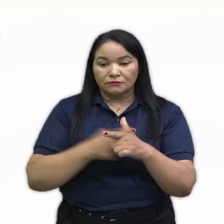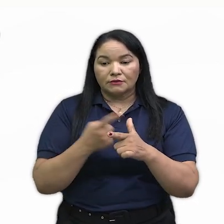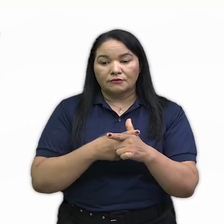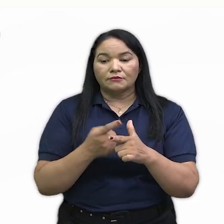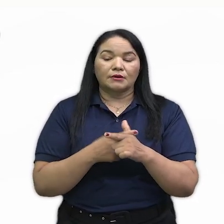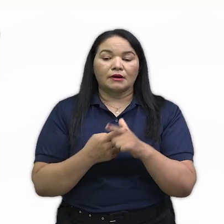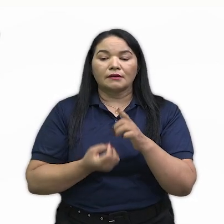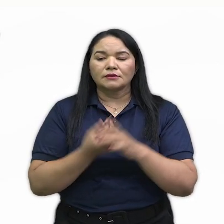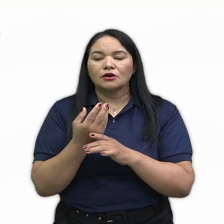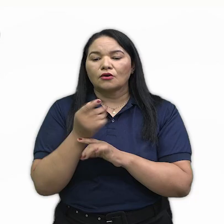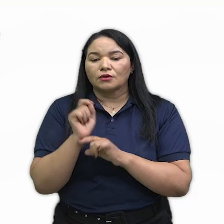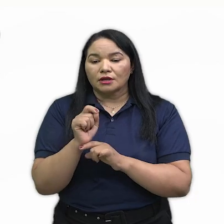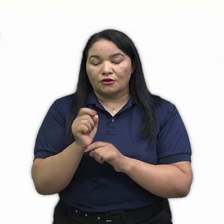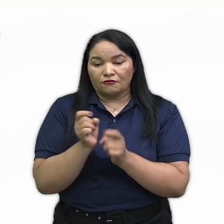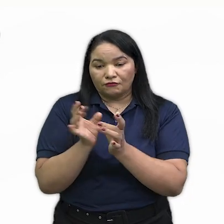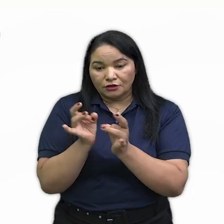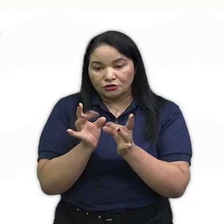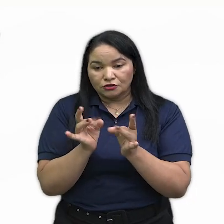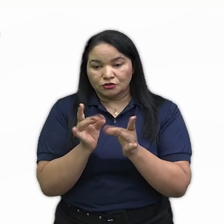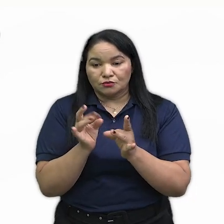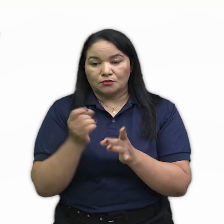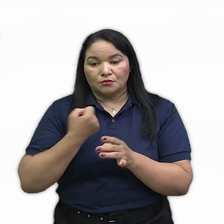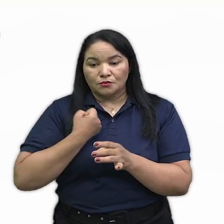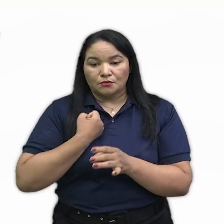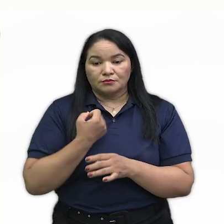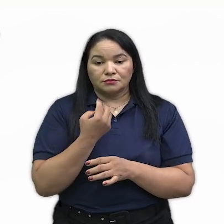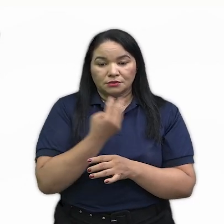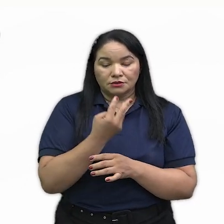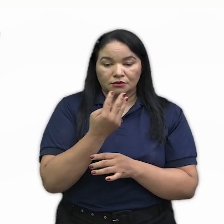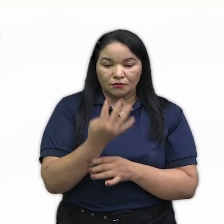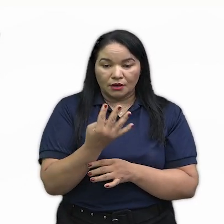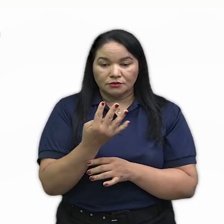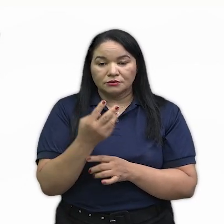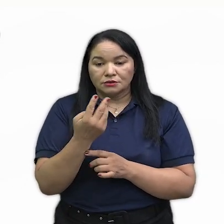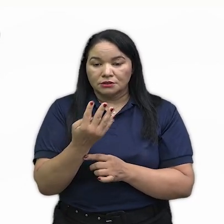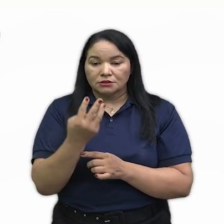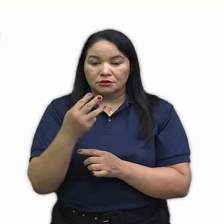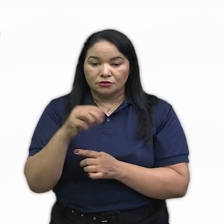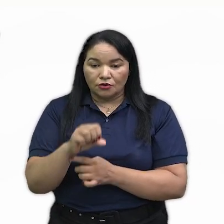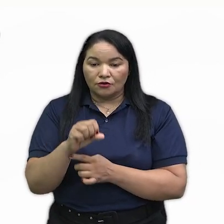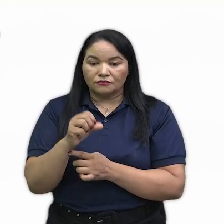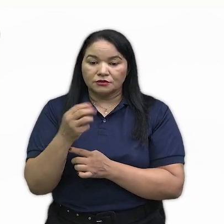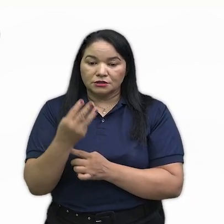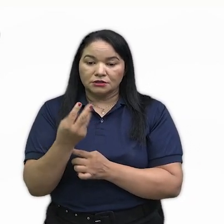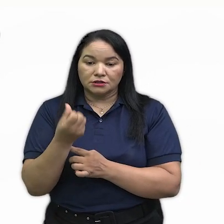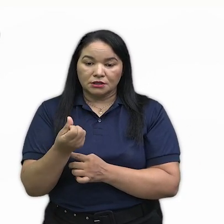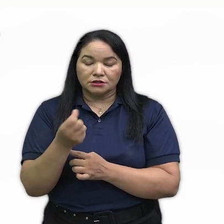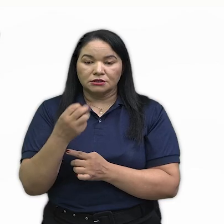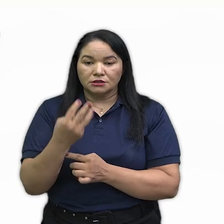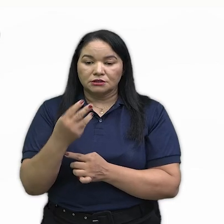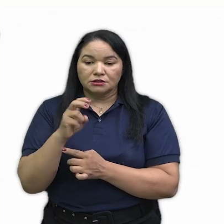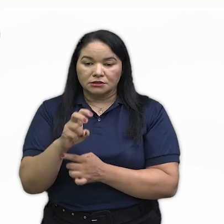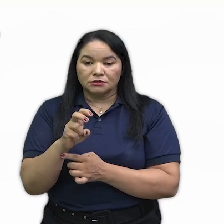os seguintes números de sapato: 34, 39, 36,